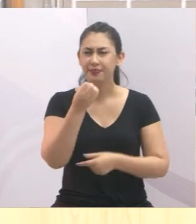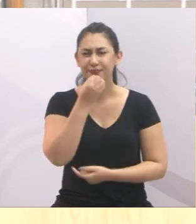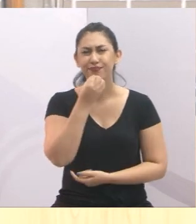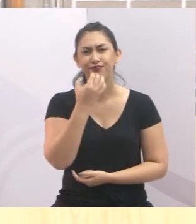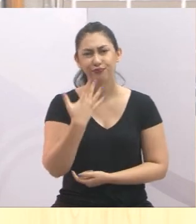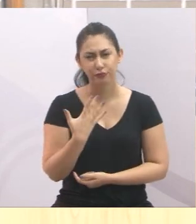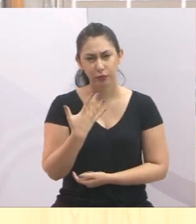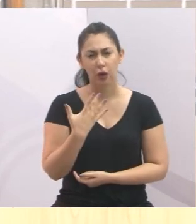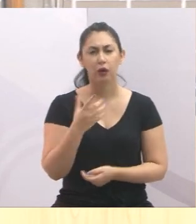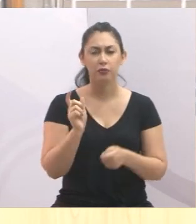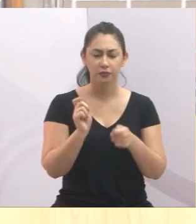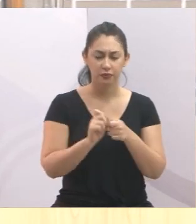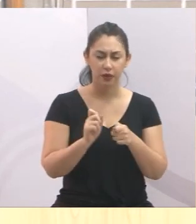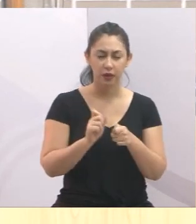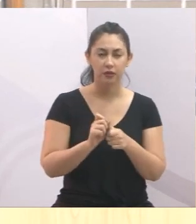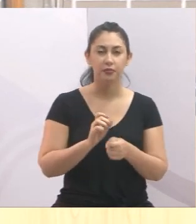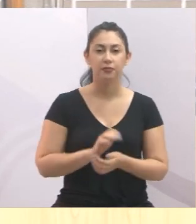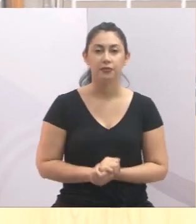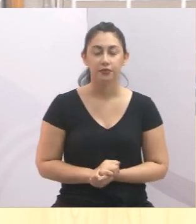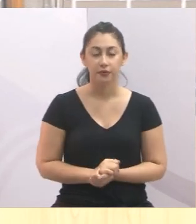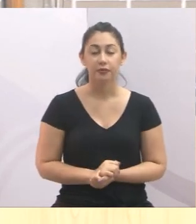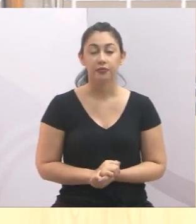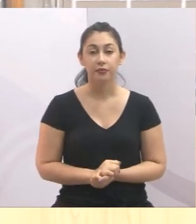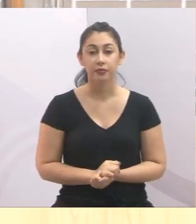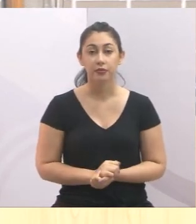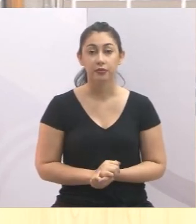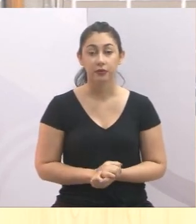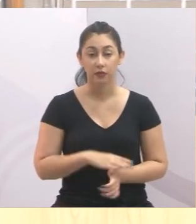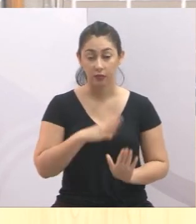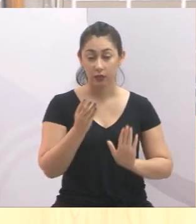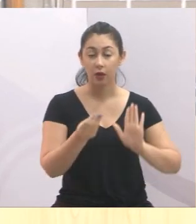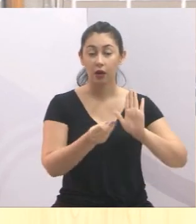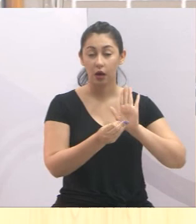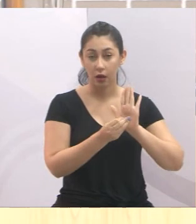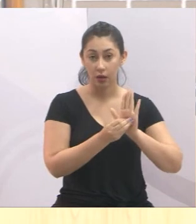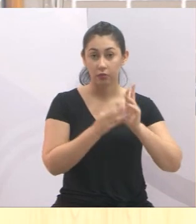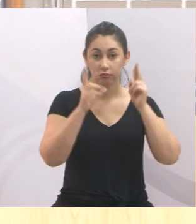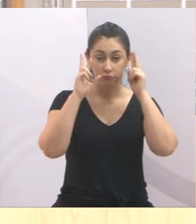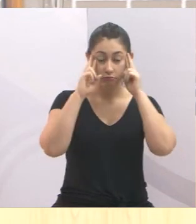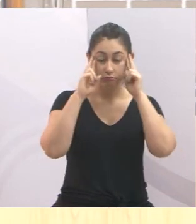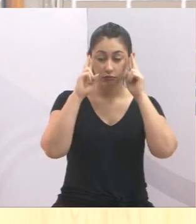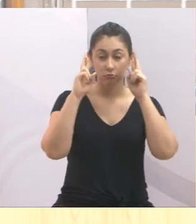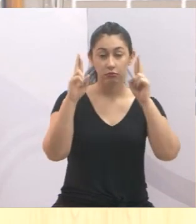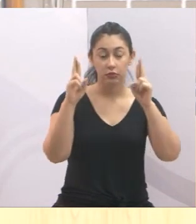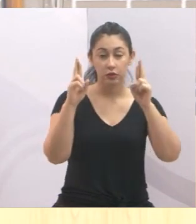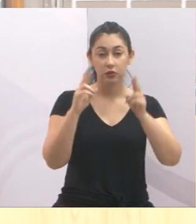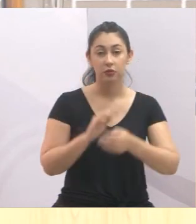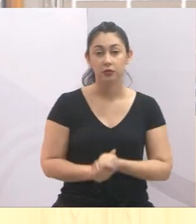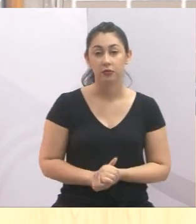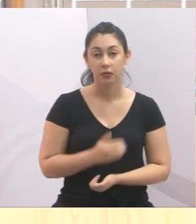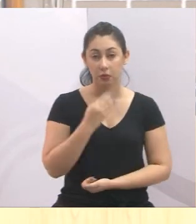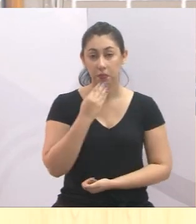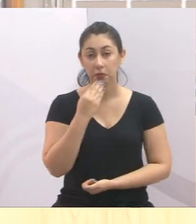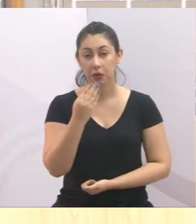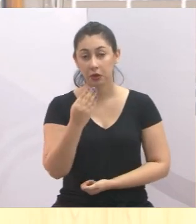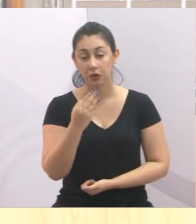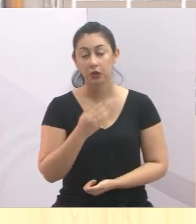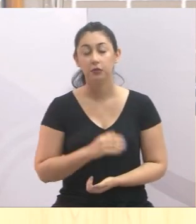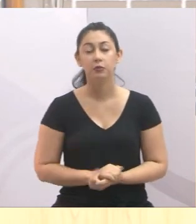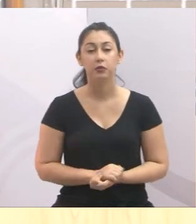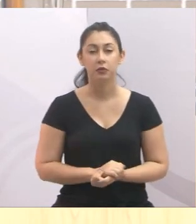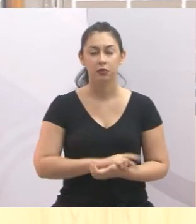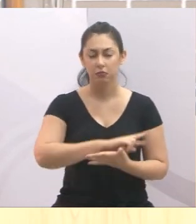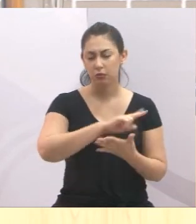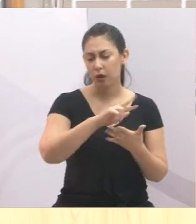sendo prestado na cidade. Feito esse registro, respeitosamente, requeremos que sejam adotadas